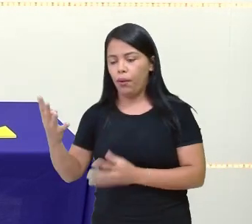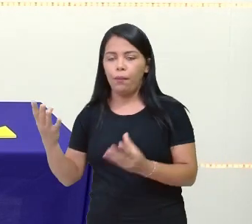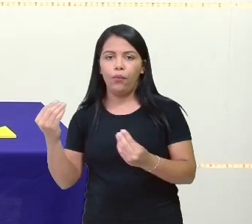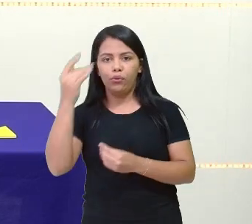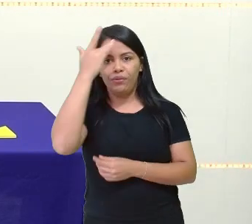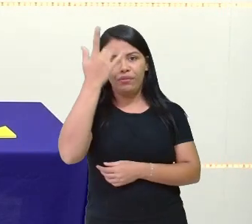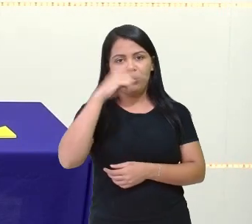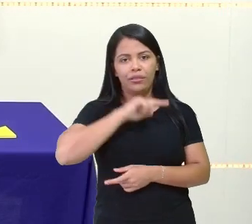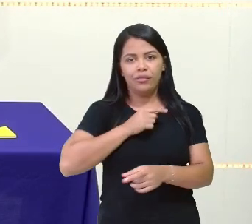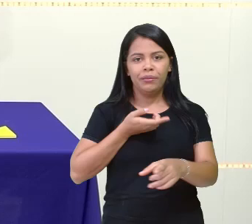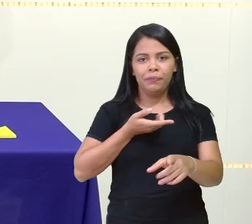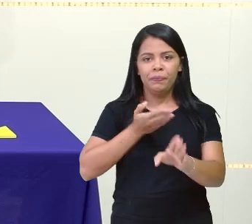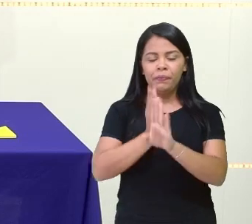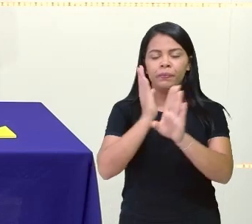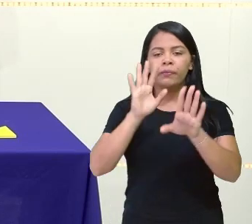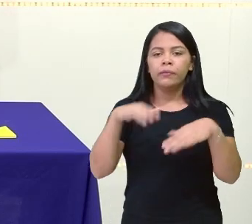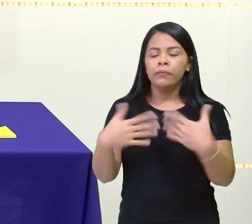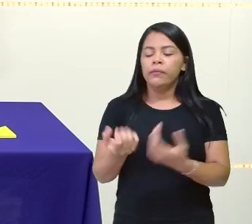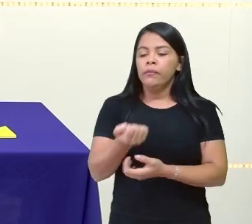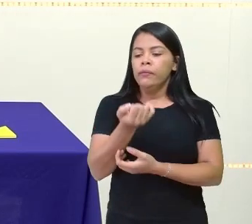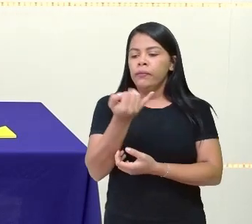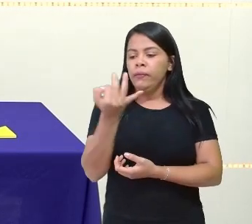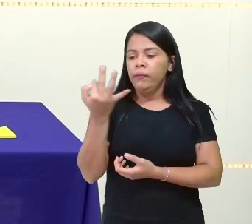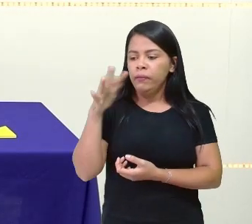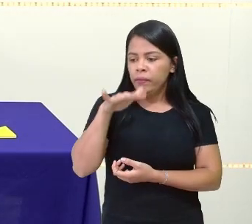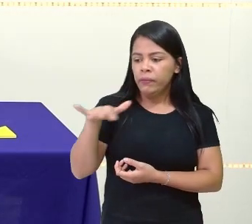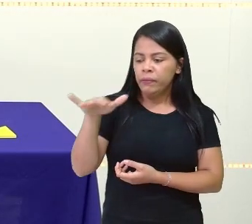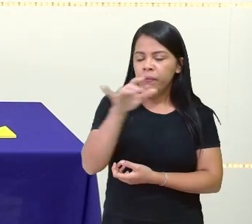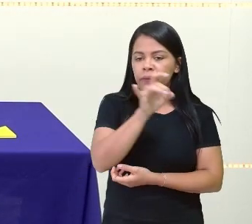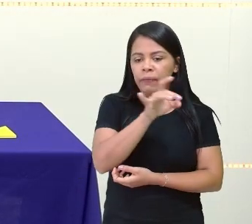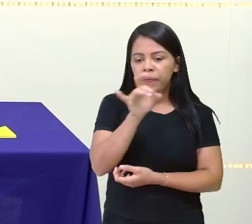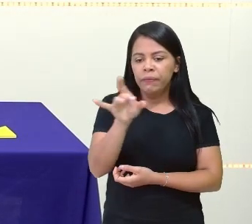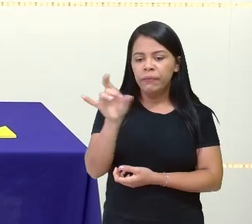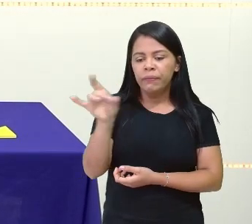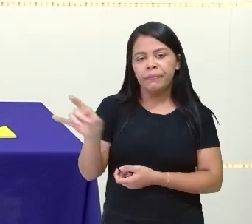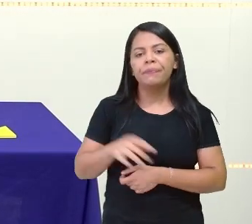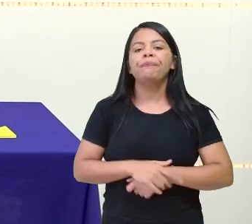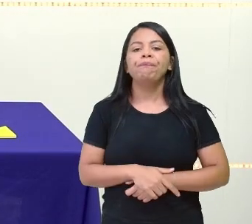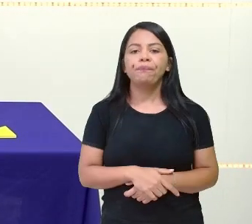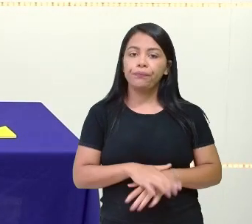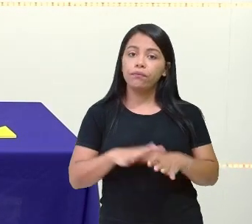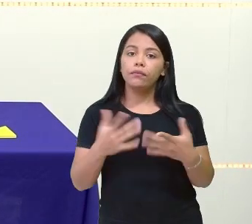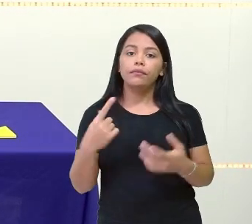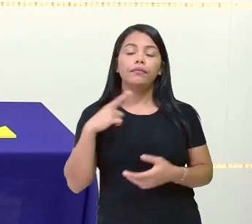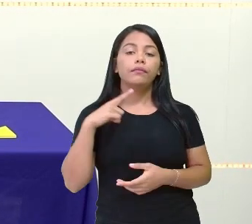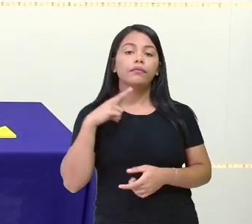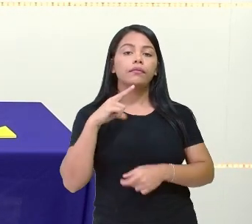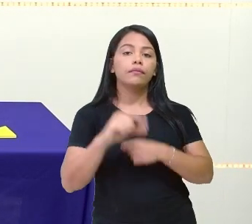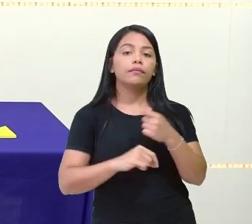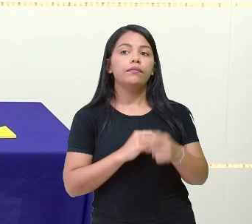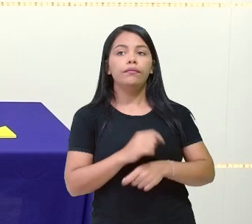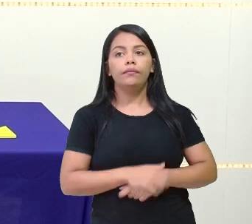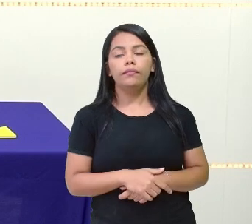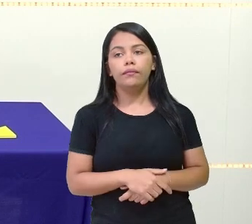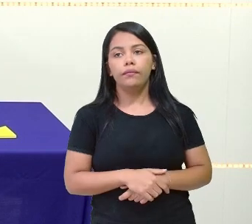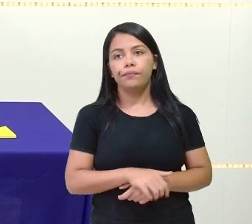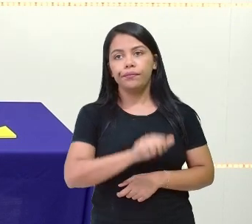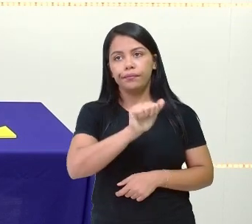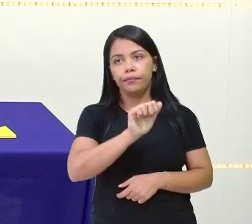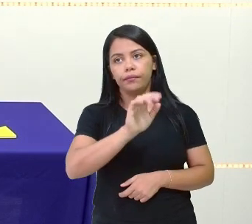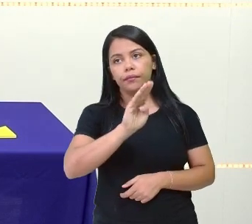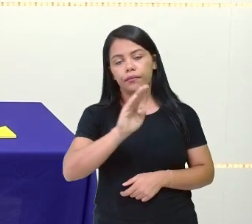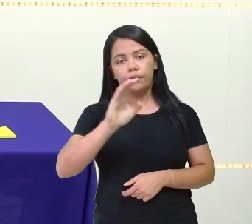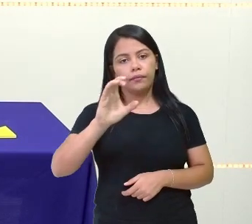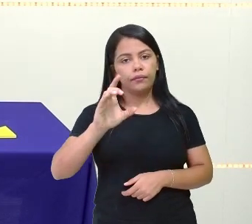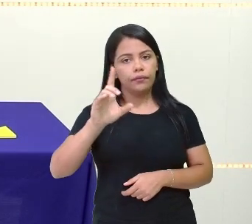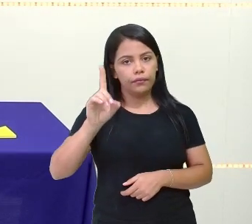saber a quantidade, né, de área de cada superfície dessa. Então, eu tenho aqui a superfície A, B,